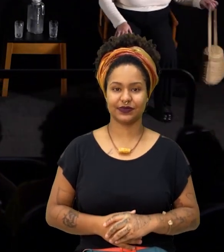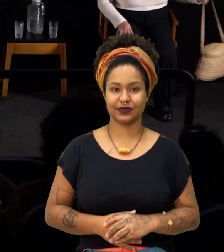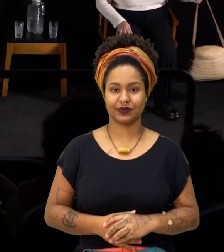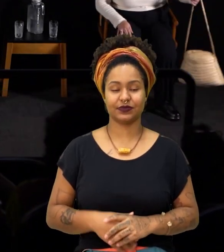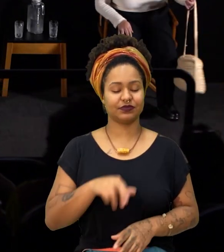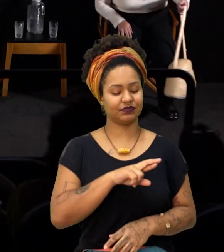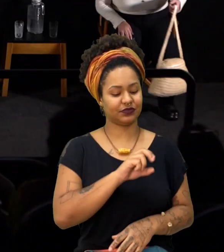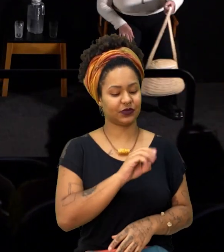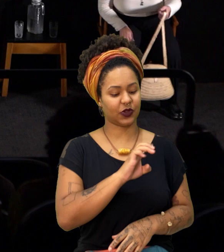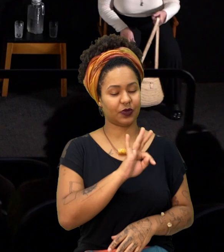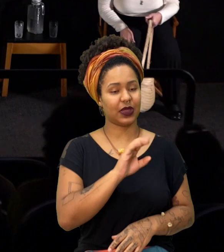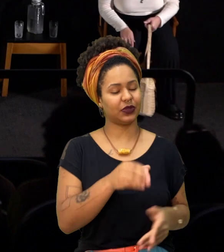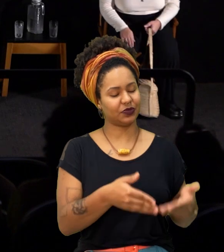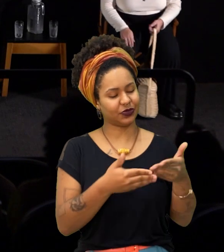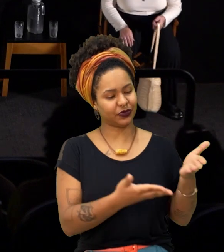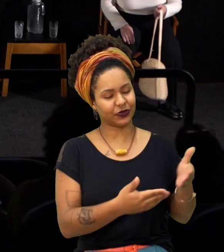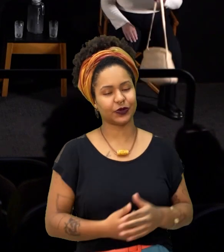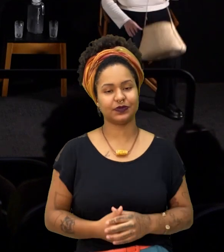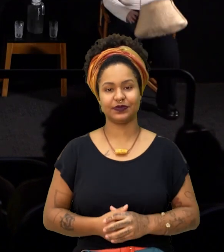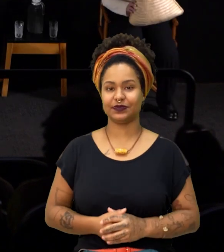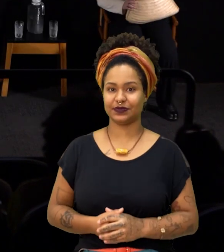Roberto, por favor.